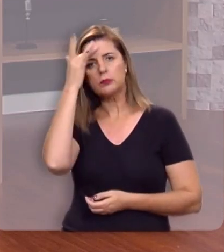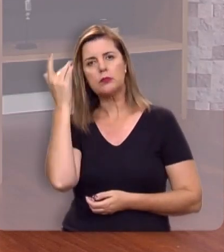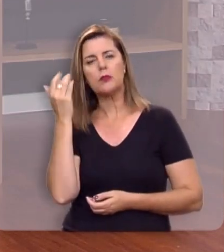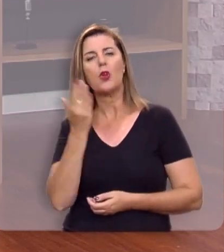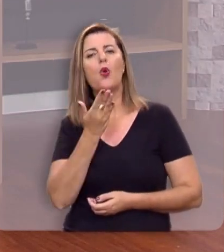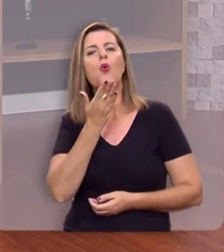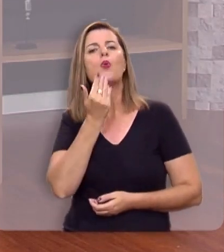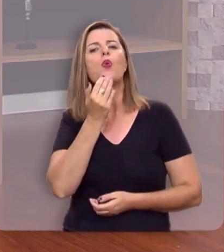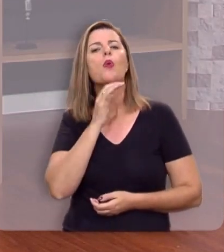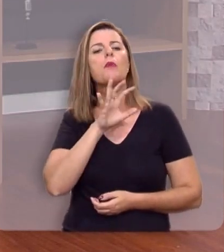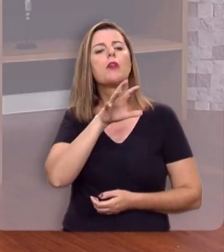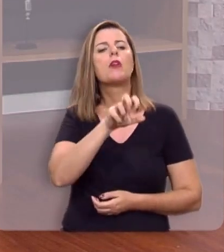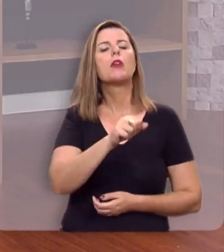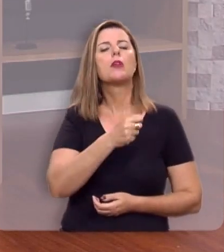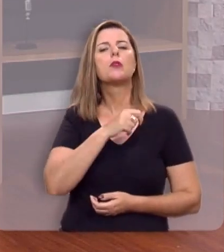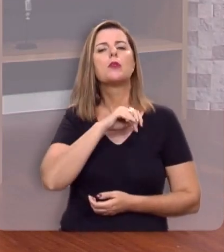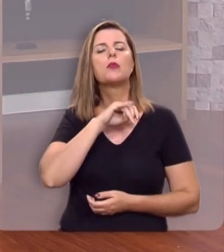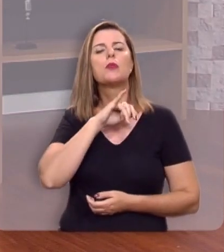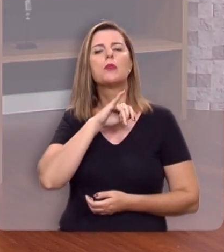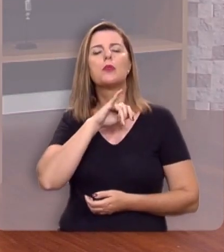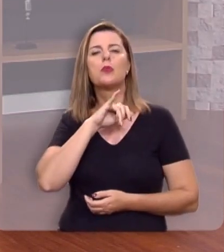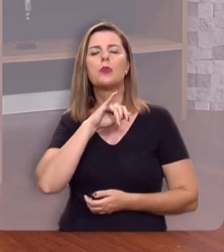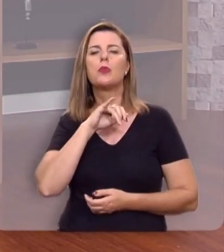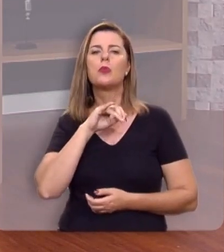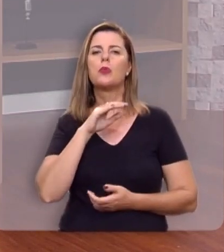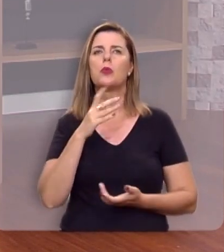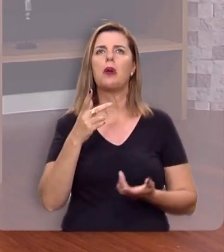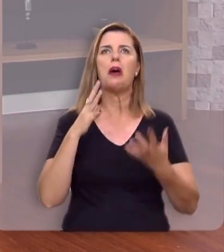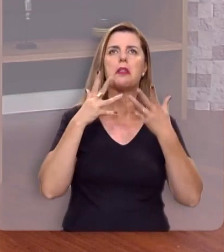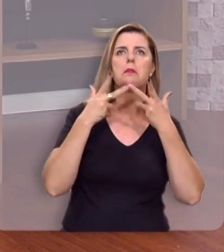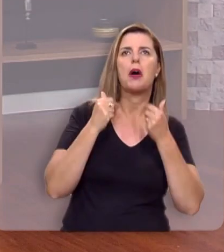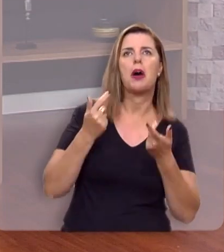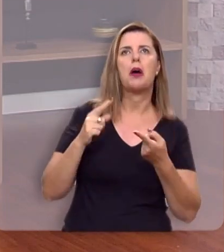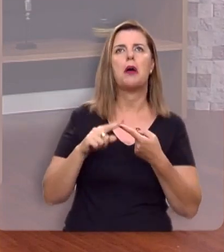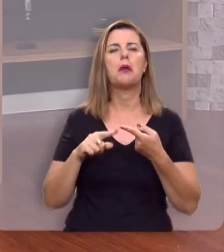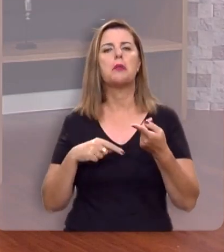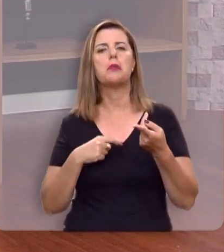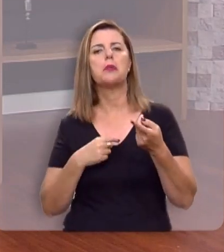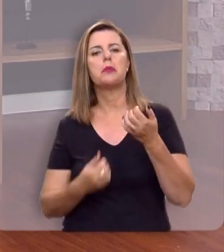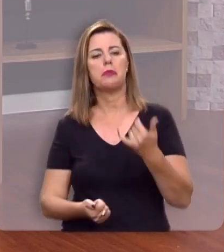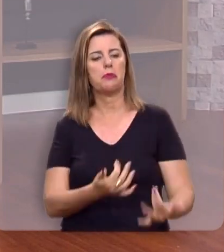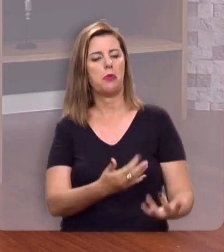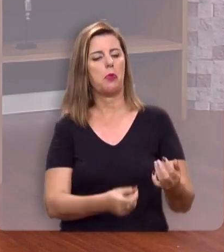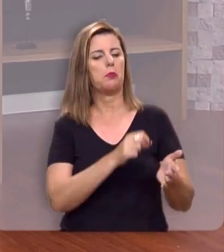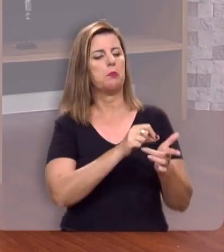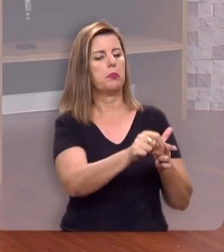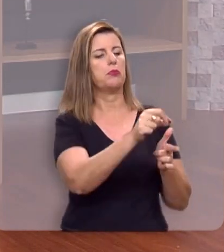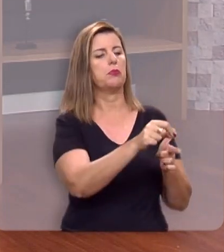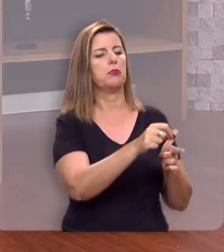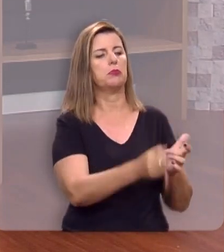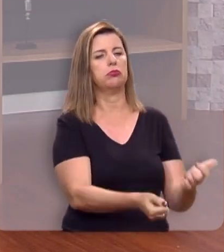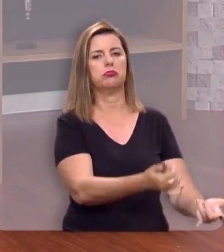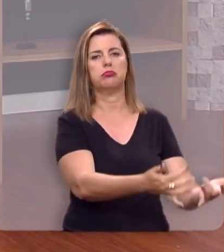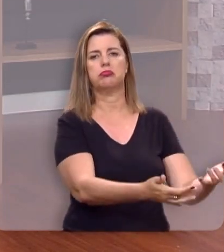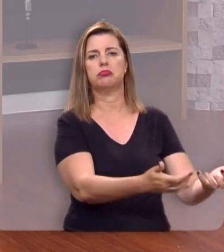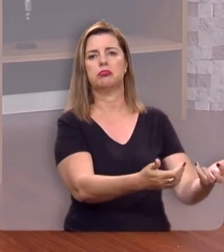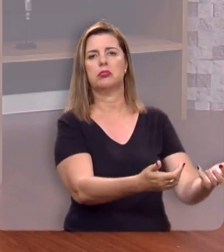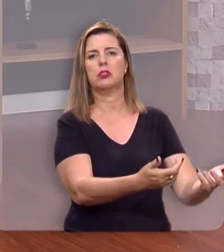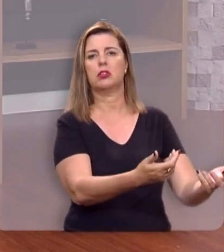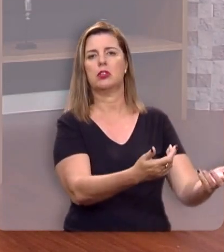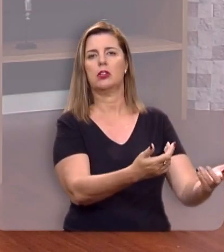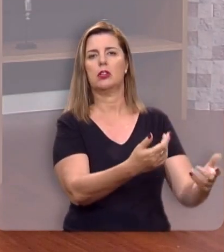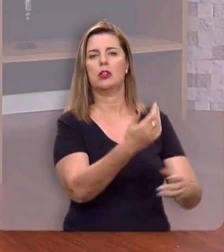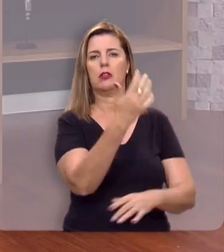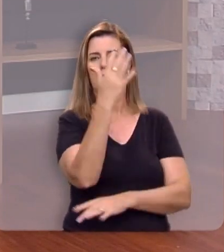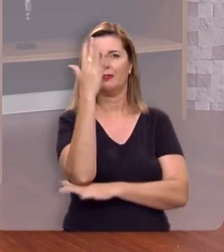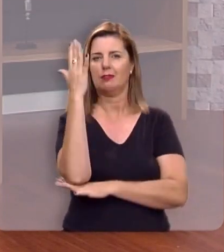por monstros marinhos ou bestas feras do campo, ou que foram incinerados, por exemplo, no ataque das